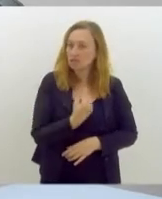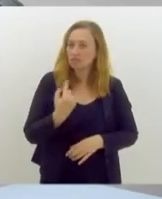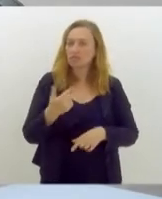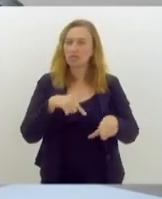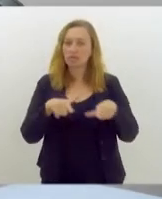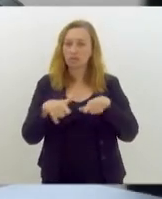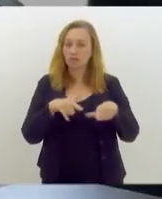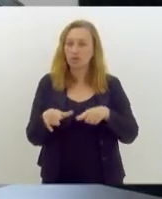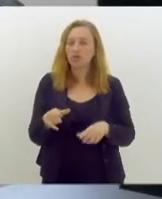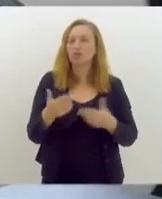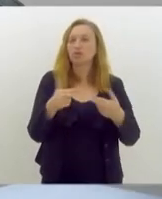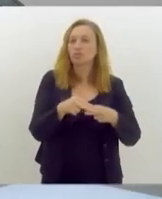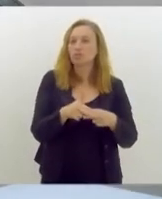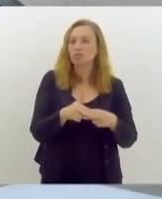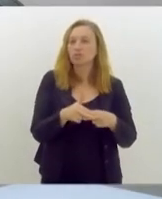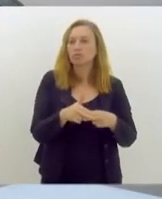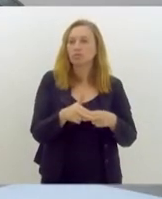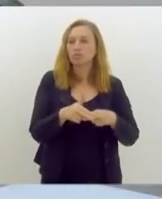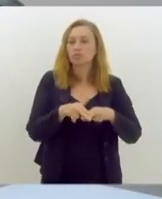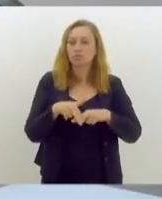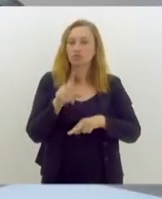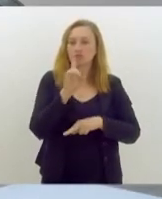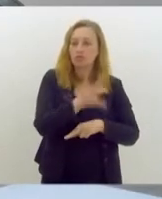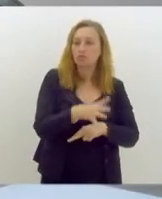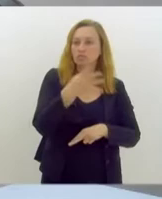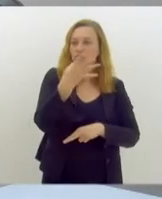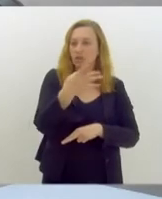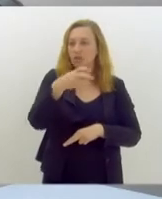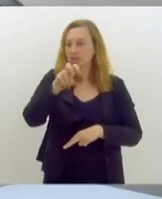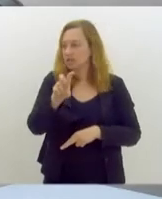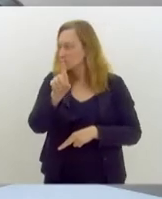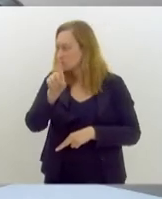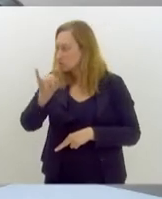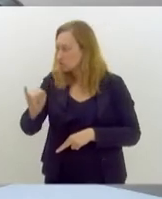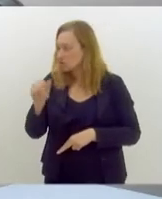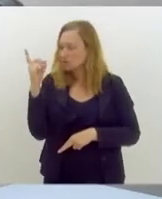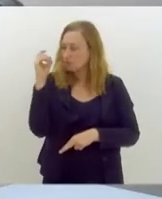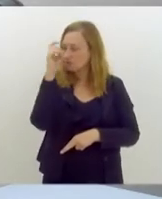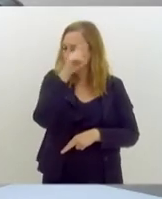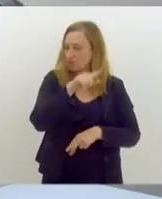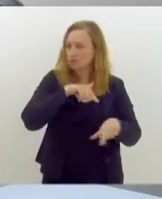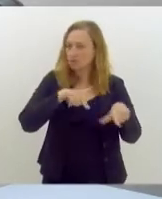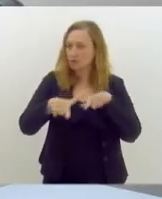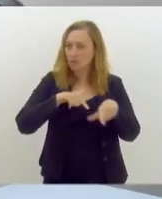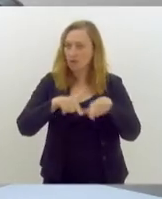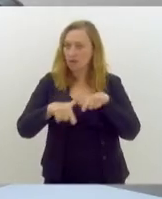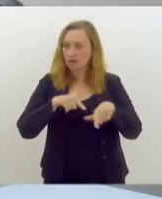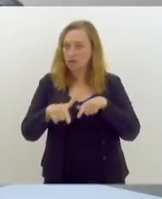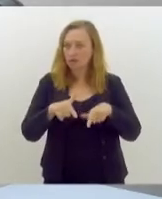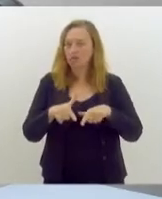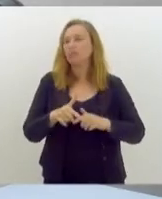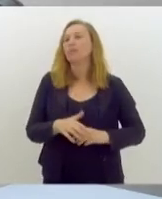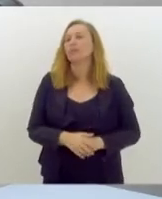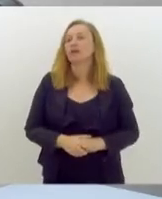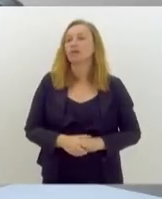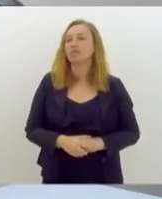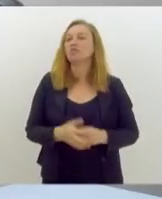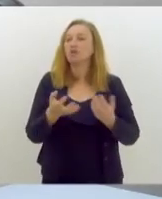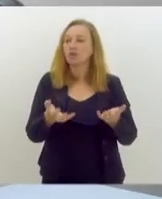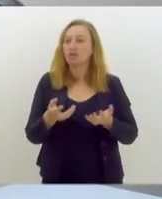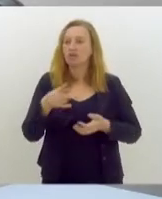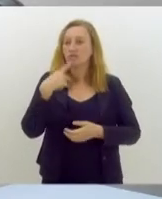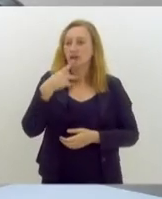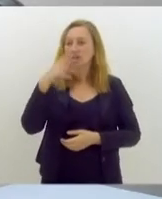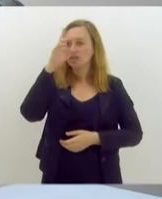assessorias Por conta desses últimos 45 dias que foram dias de muito trabalho de muita correria eu quero dizer